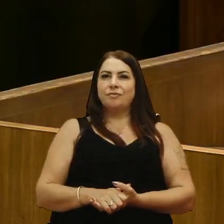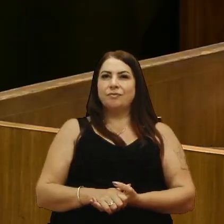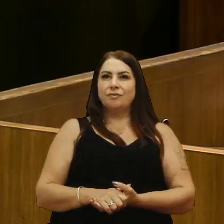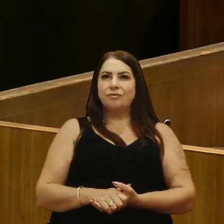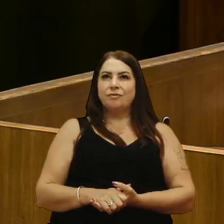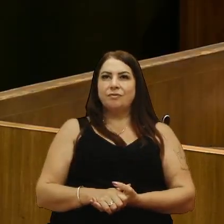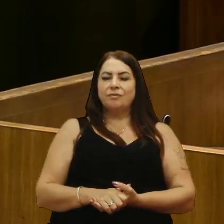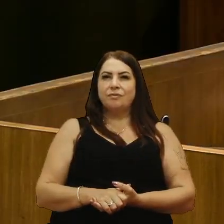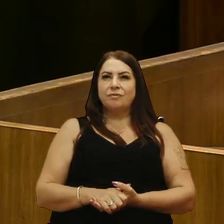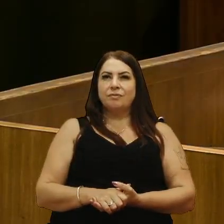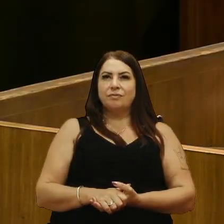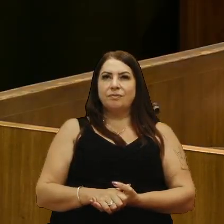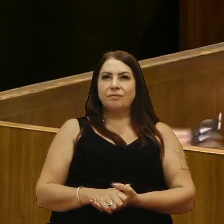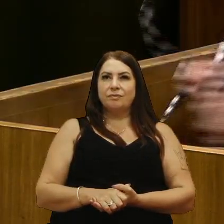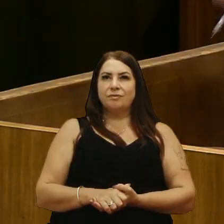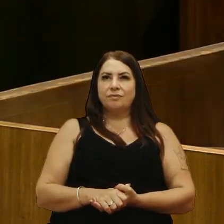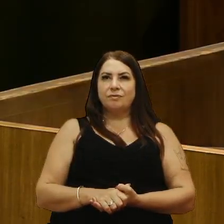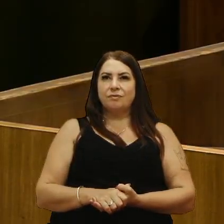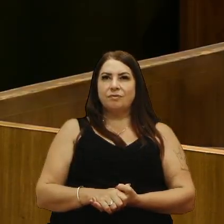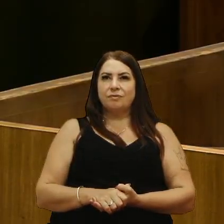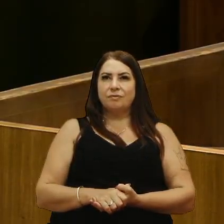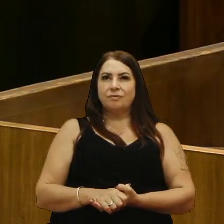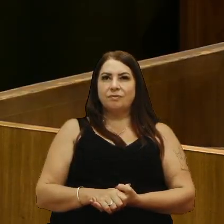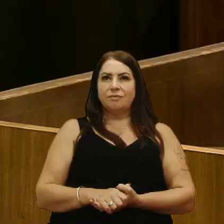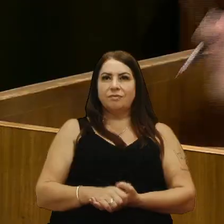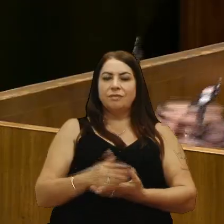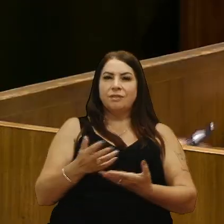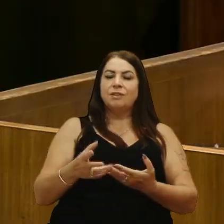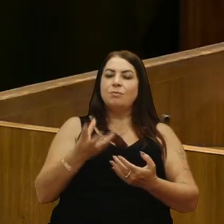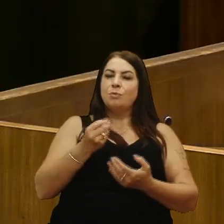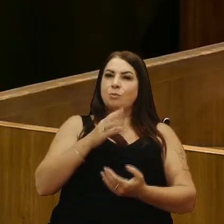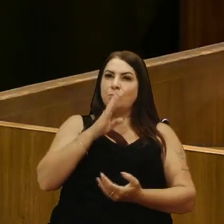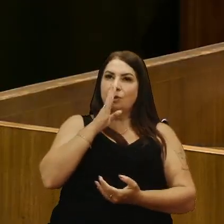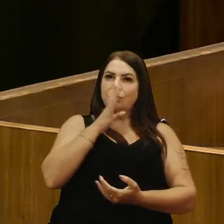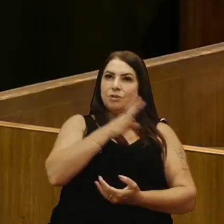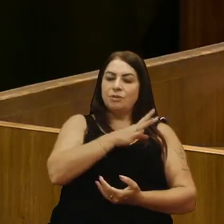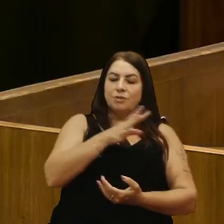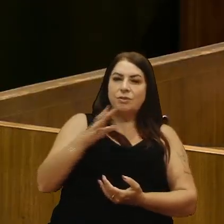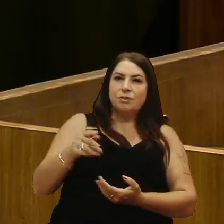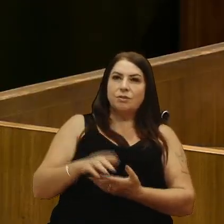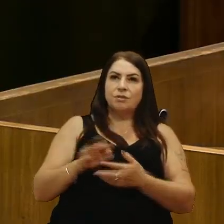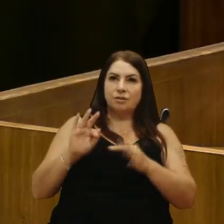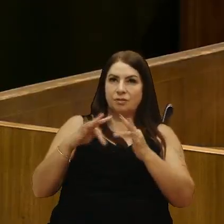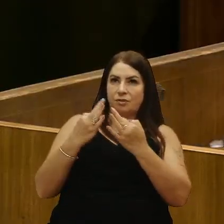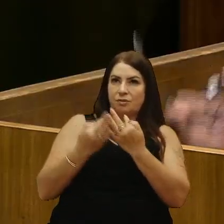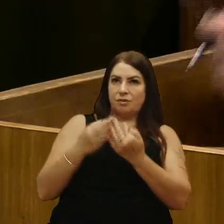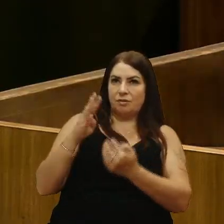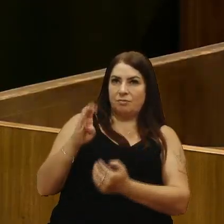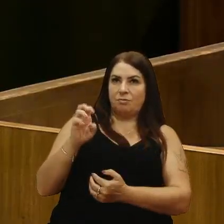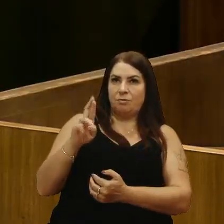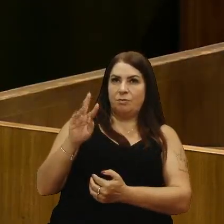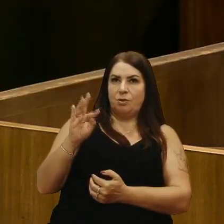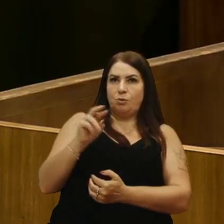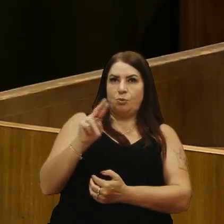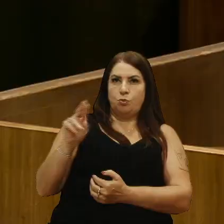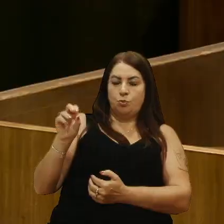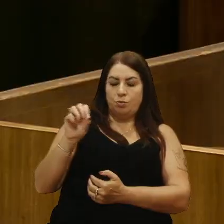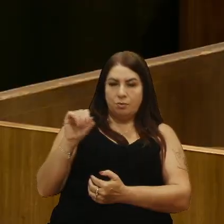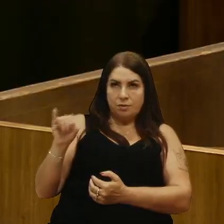Em 8 de julho de 1901. Tenho muita admiração pela família Bertucci, são meus amigos